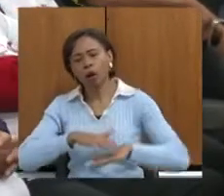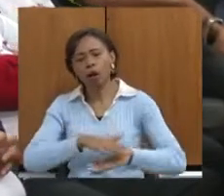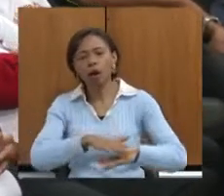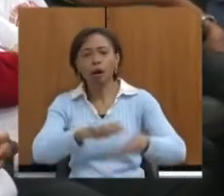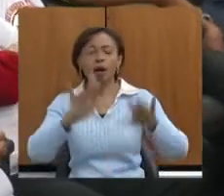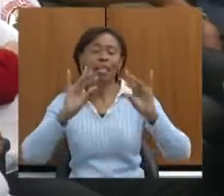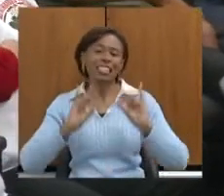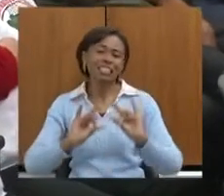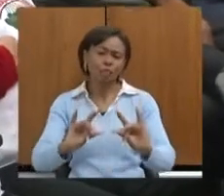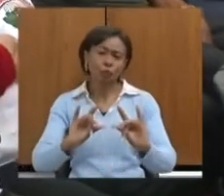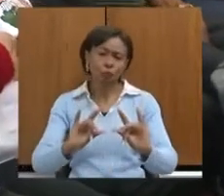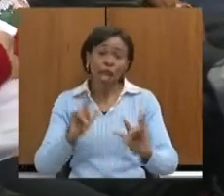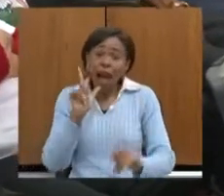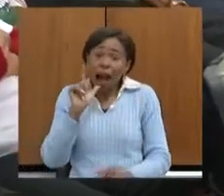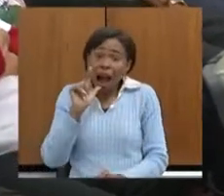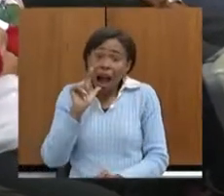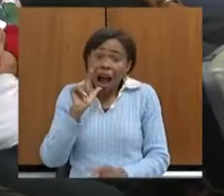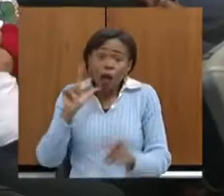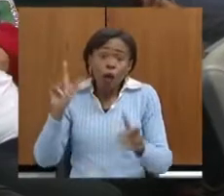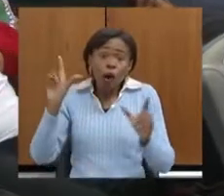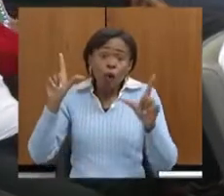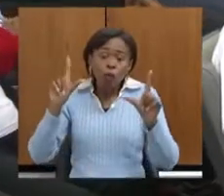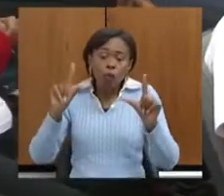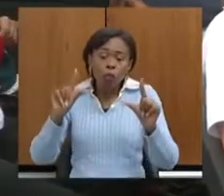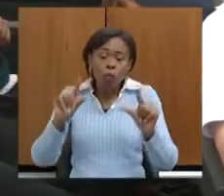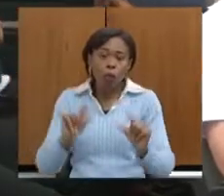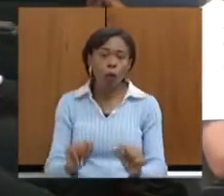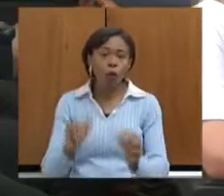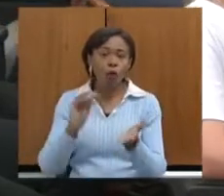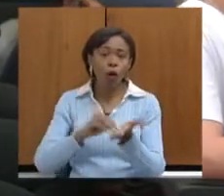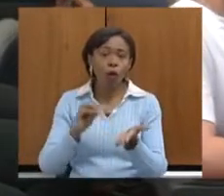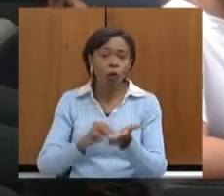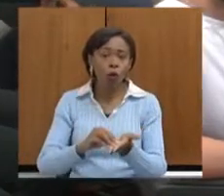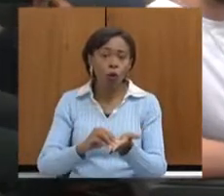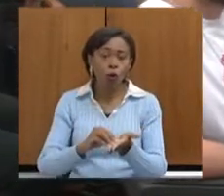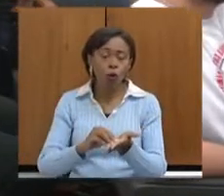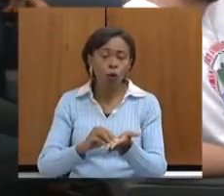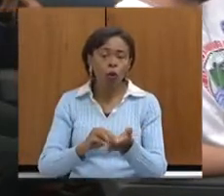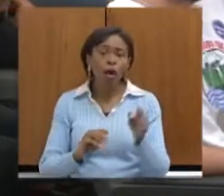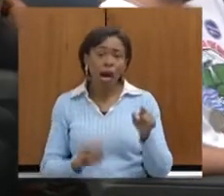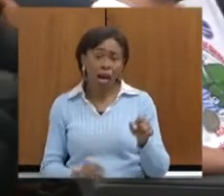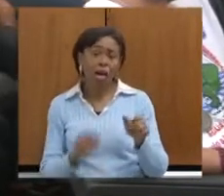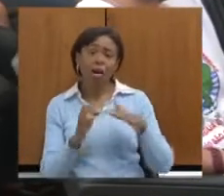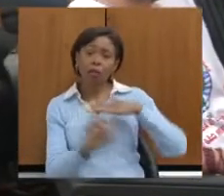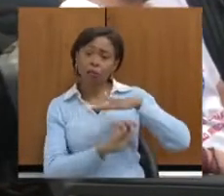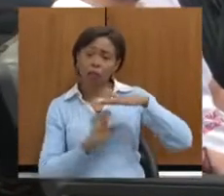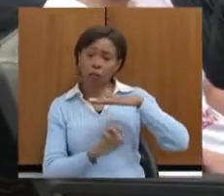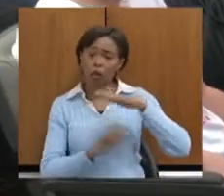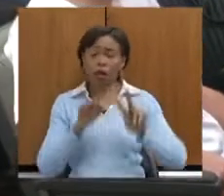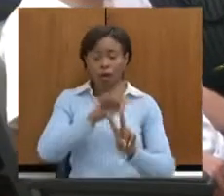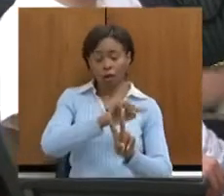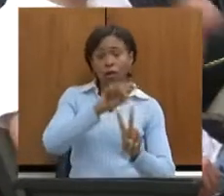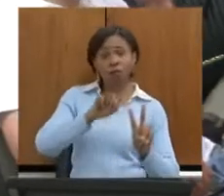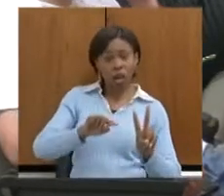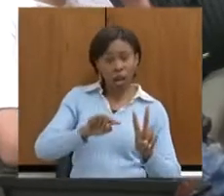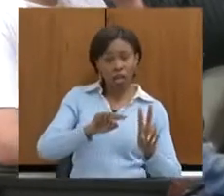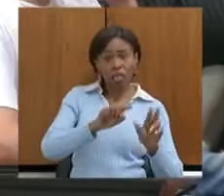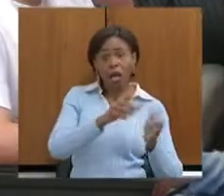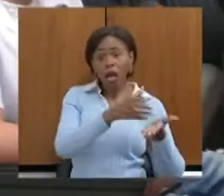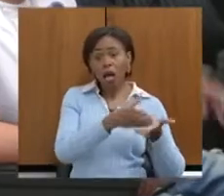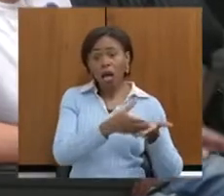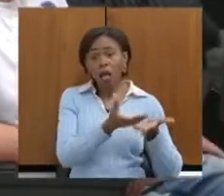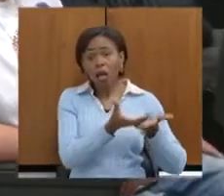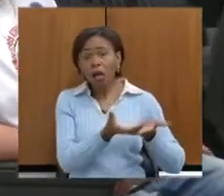Governador Valadares quanto tempo sem água e quando a Vale mandou água Vale mandou água no vagão com